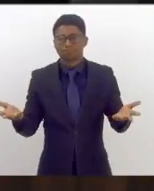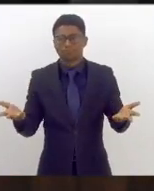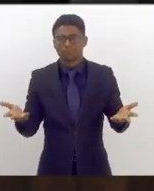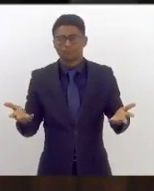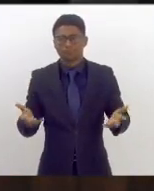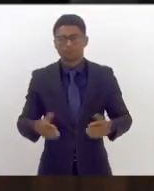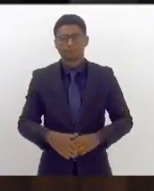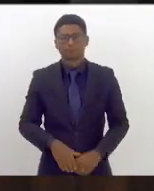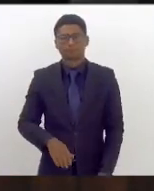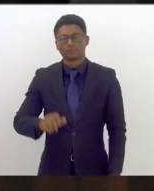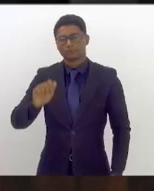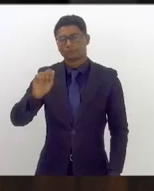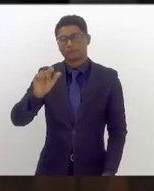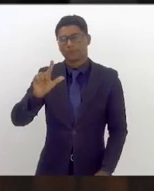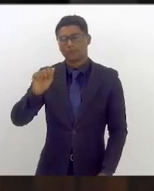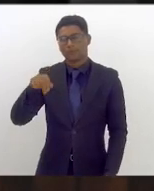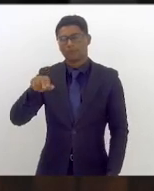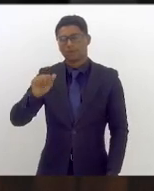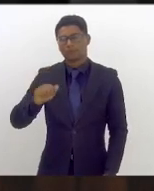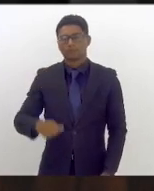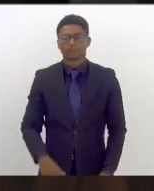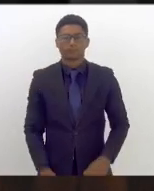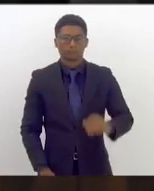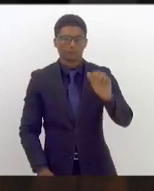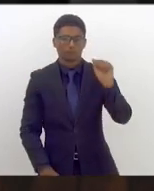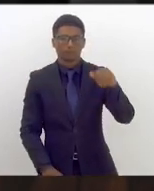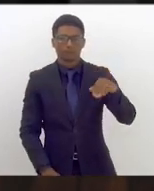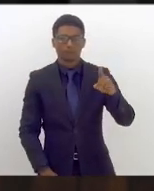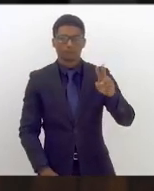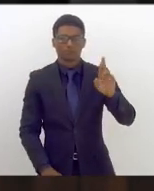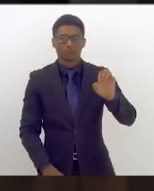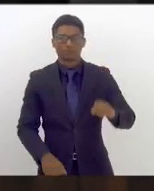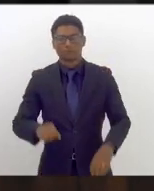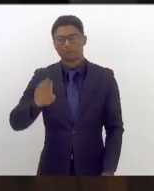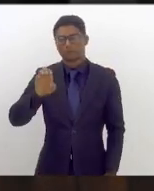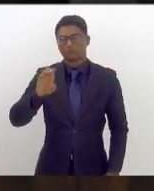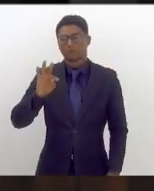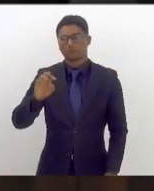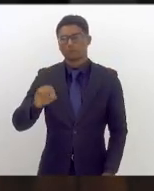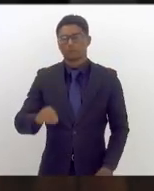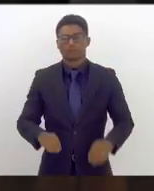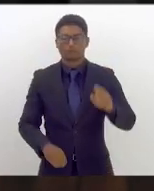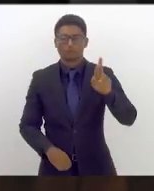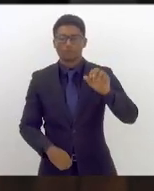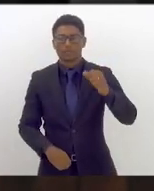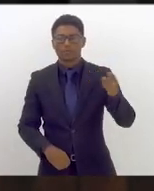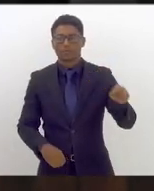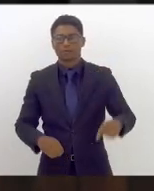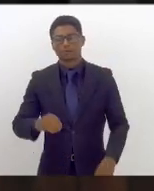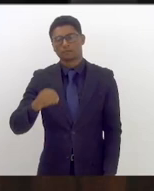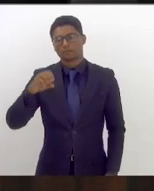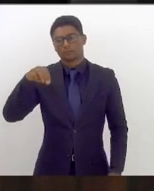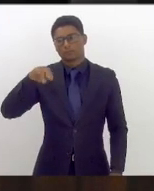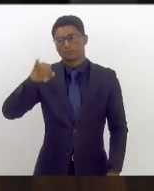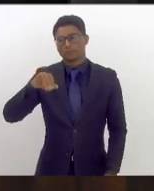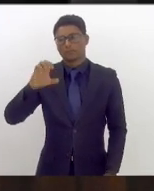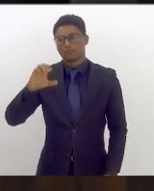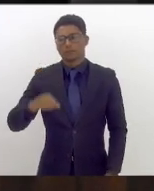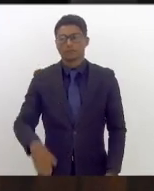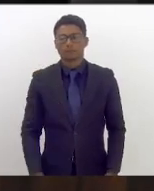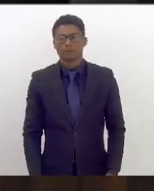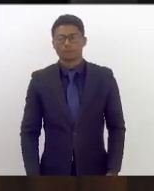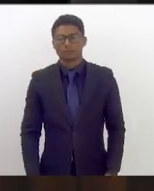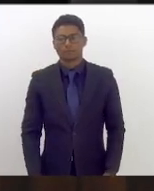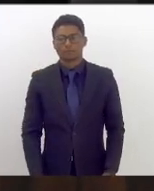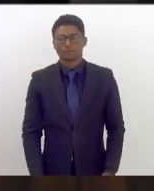Alana Passos André Corrêa Bebeto brasão Bruno dali Carlos Mickey presente